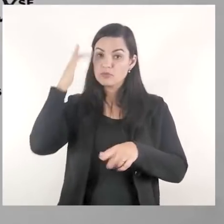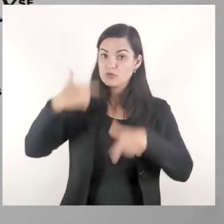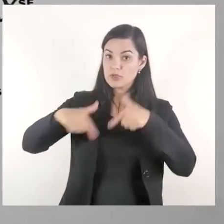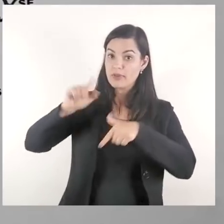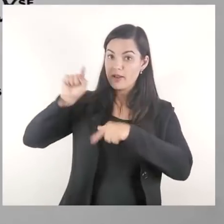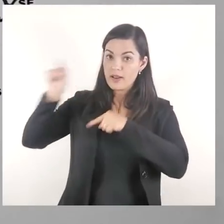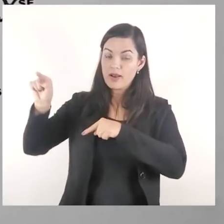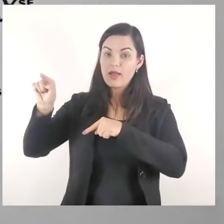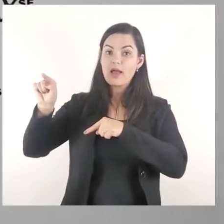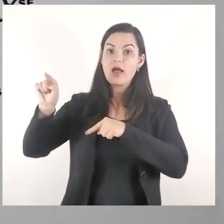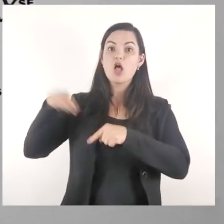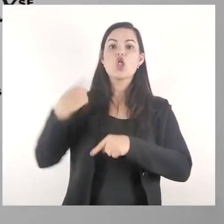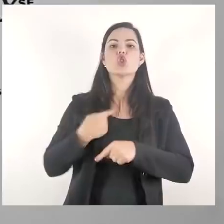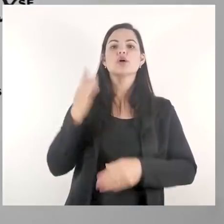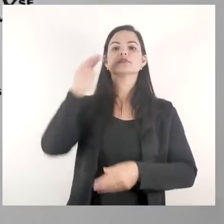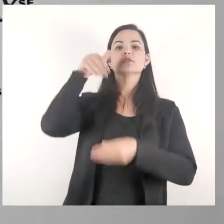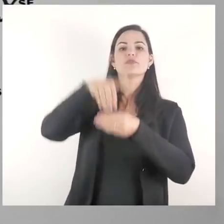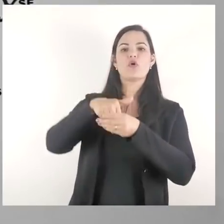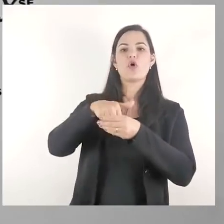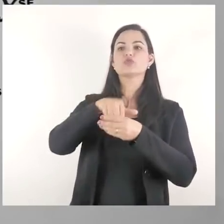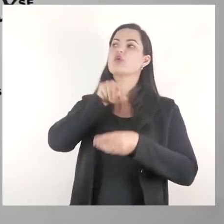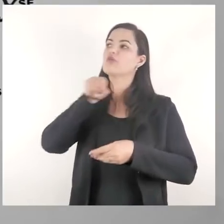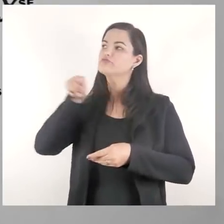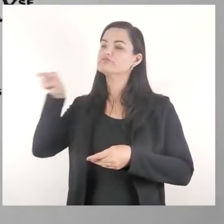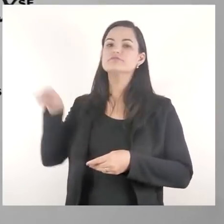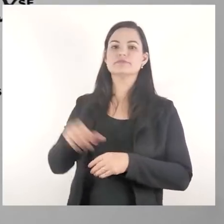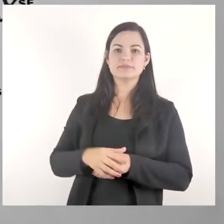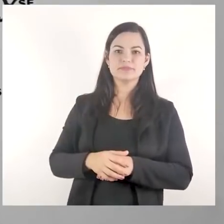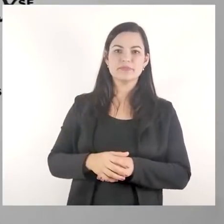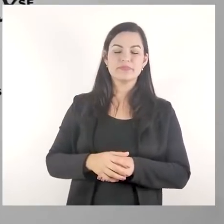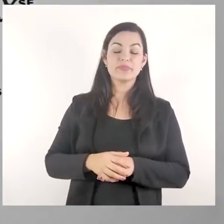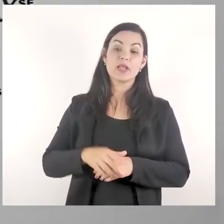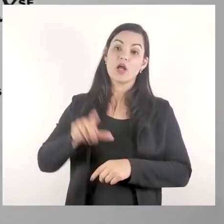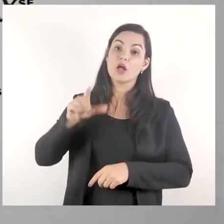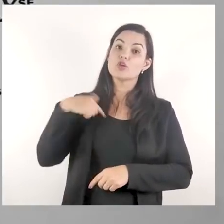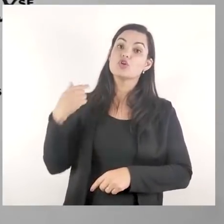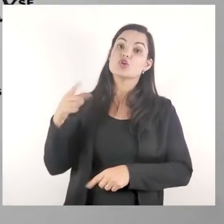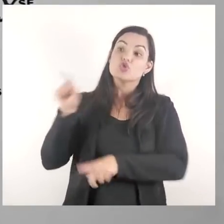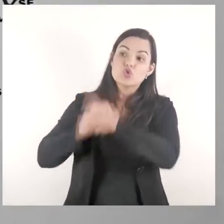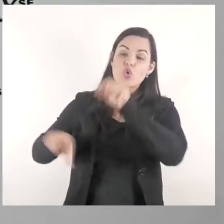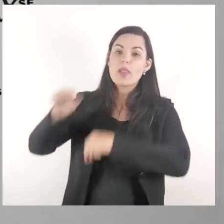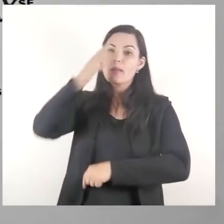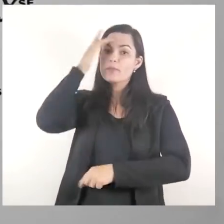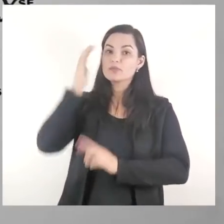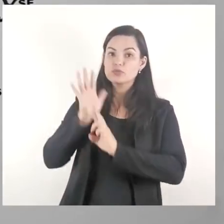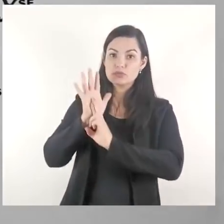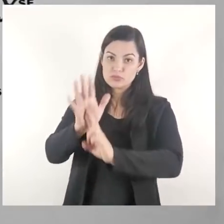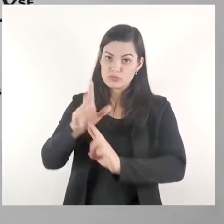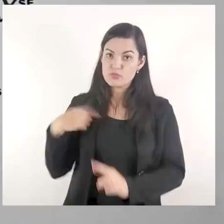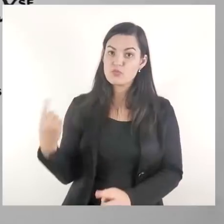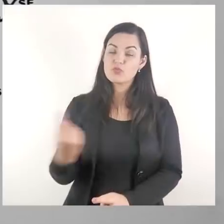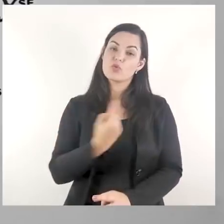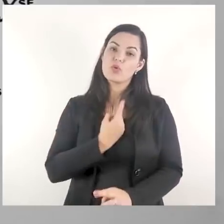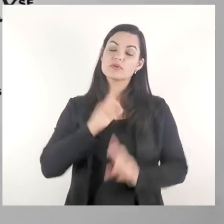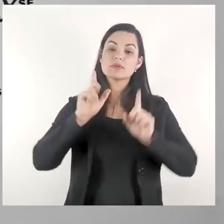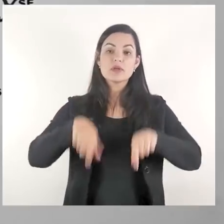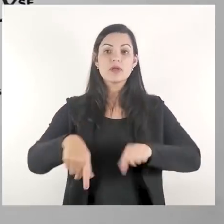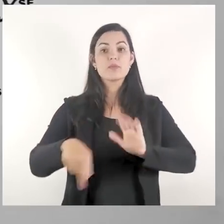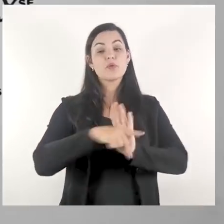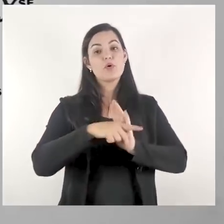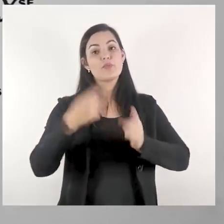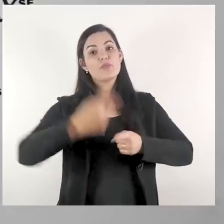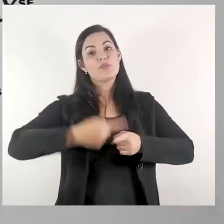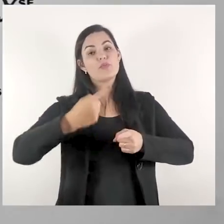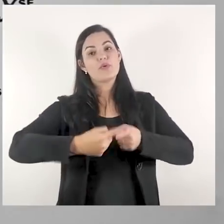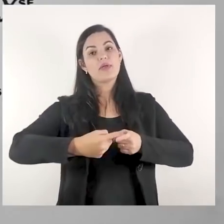num regime chamado de democrático, então a escolha dos nossos representantes, ela é feita a